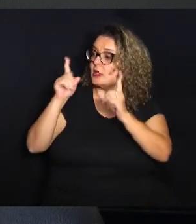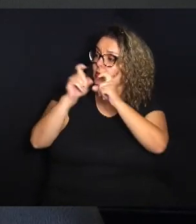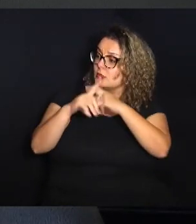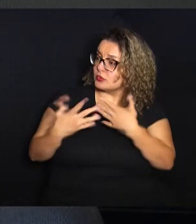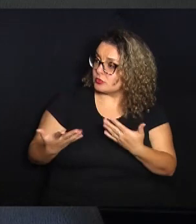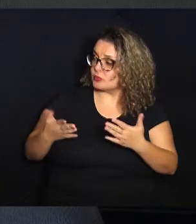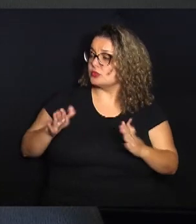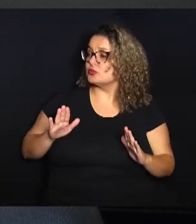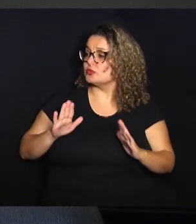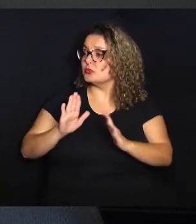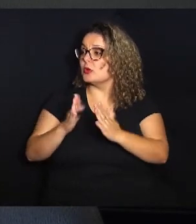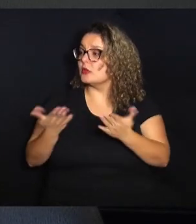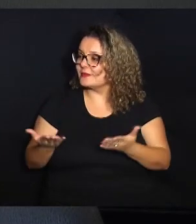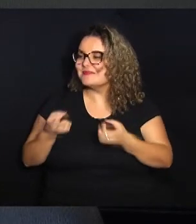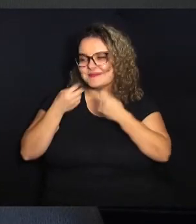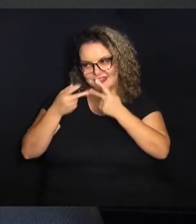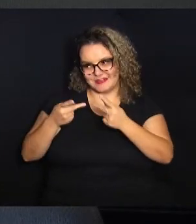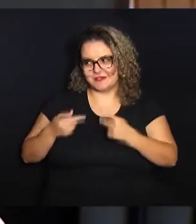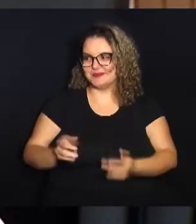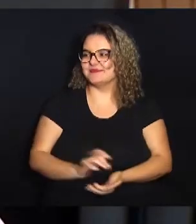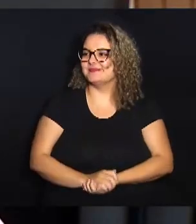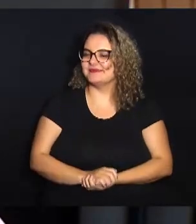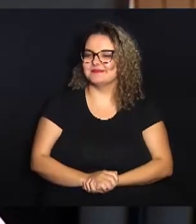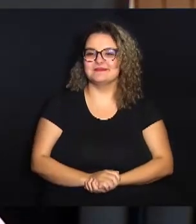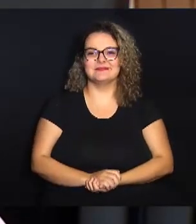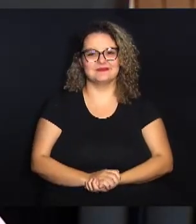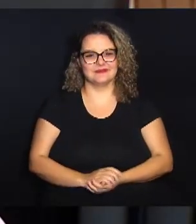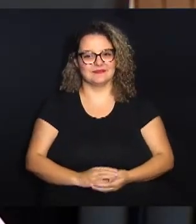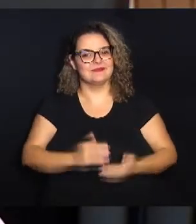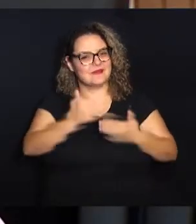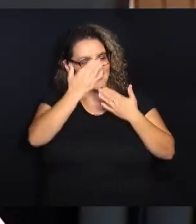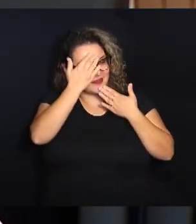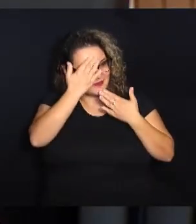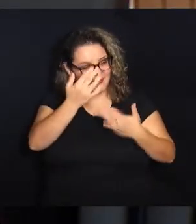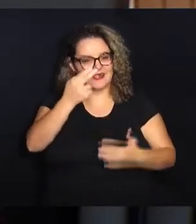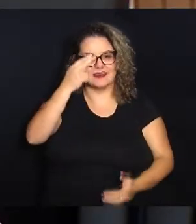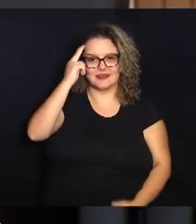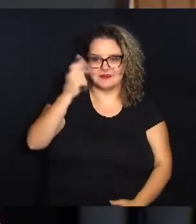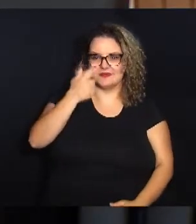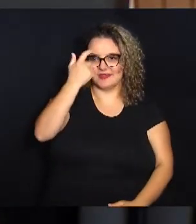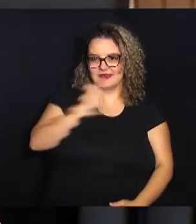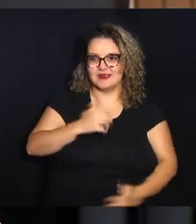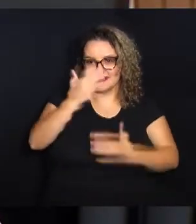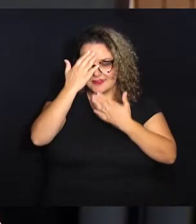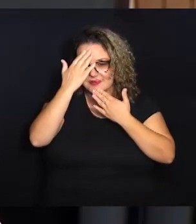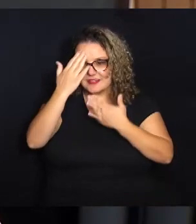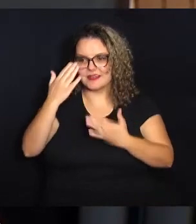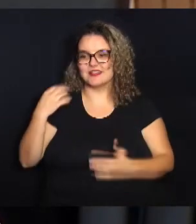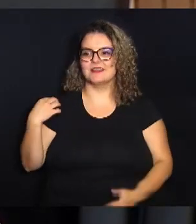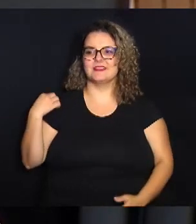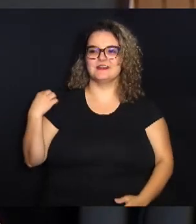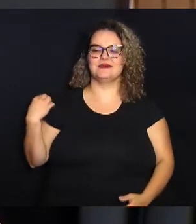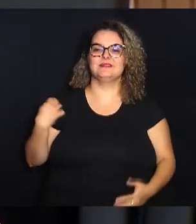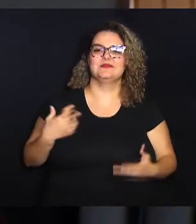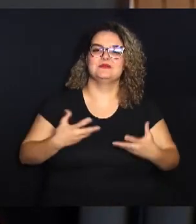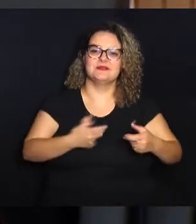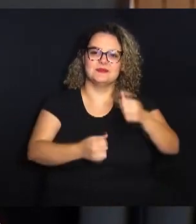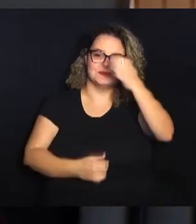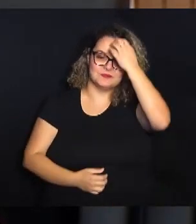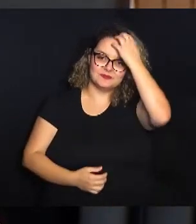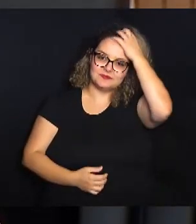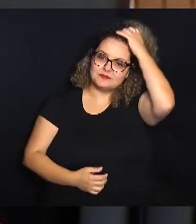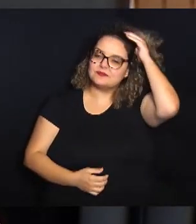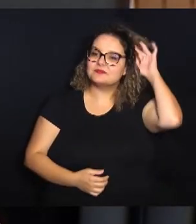dificuldades enfrentadas. Seja bem-vindo. Obrigado, Gabriel. Eu aqui agradeço o convite, né,